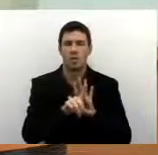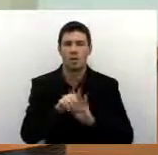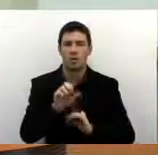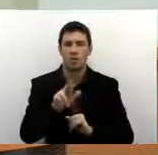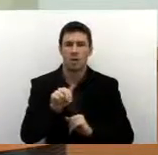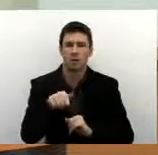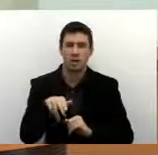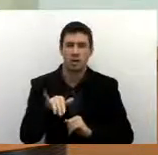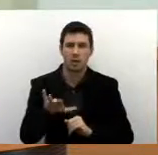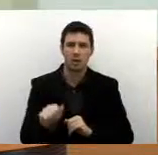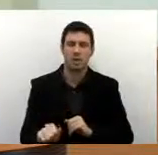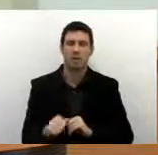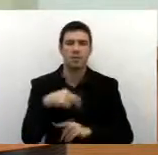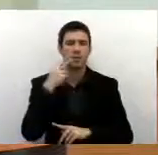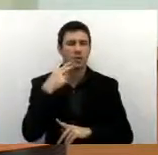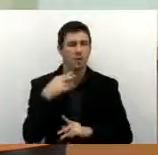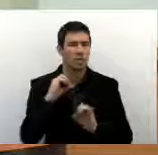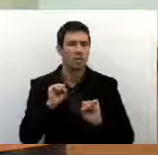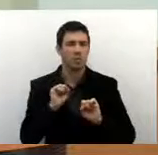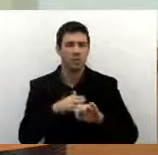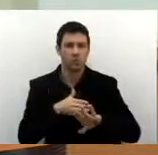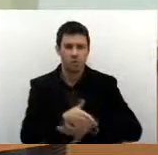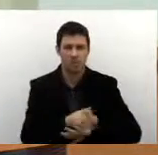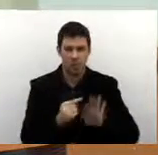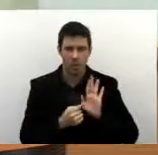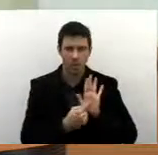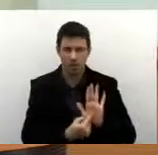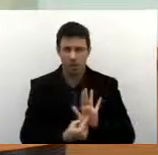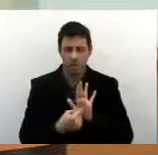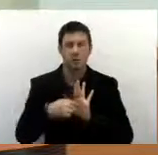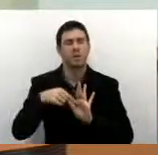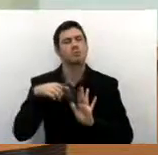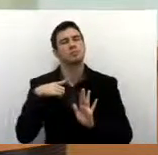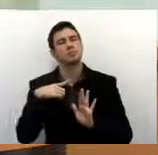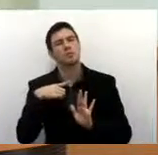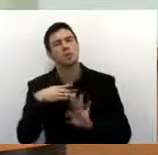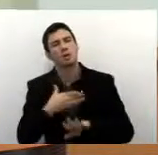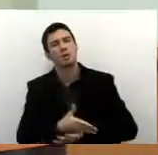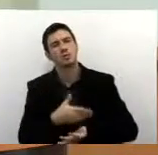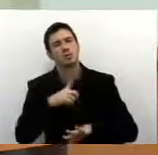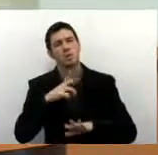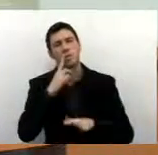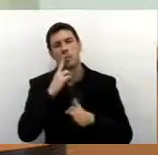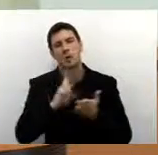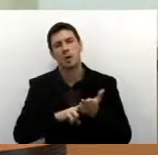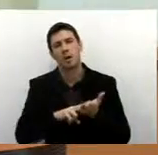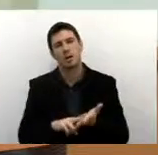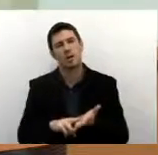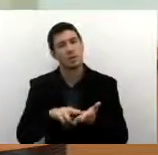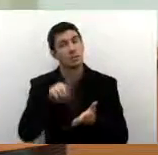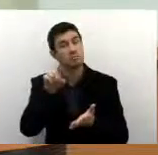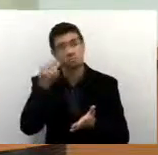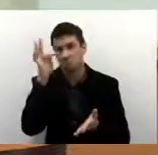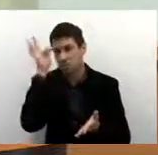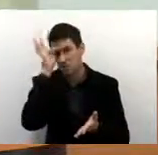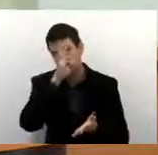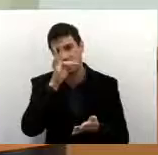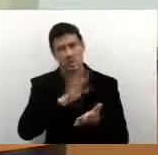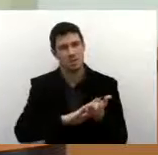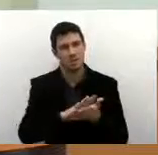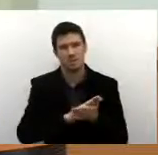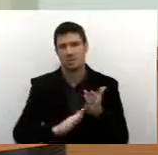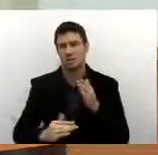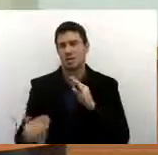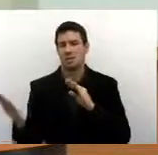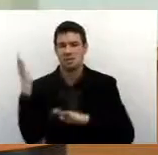pode mandar um assessor, que inclusive foi alteração proposta por esse vereador. Então veio uma carta, sem Vossa Excelência saber, direto para o